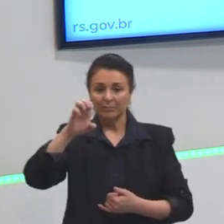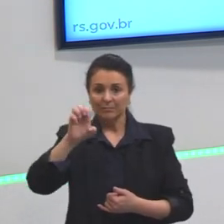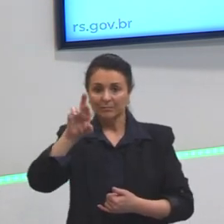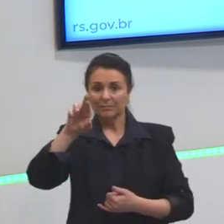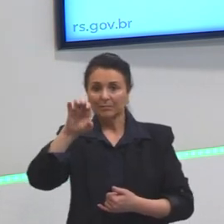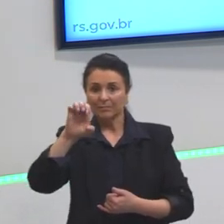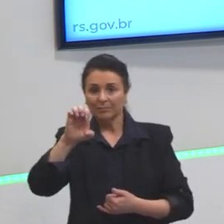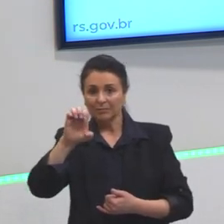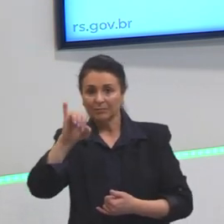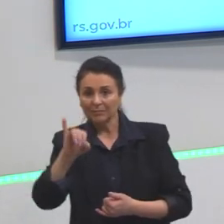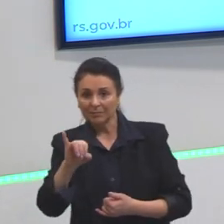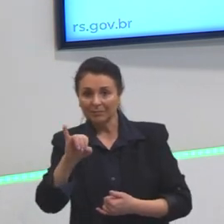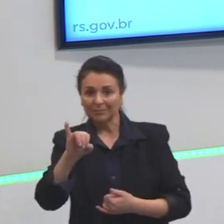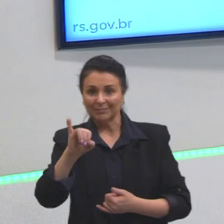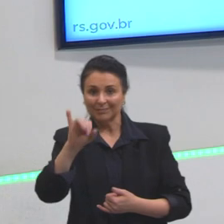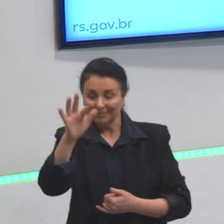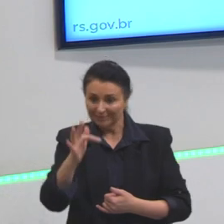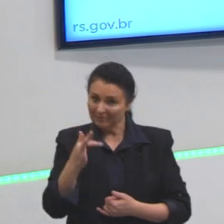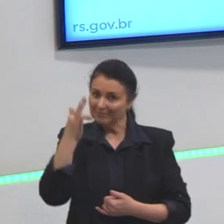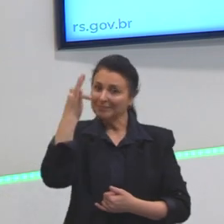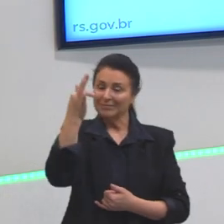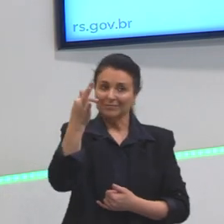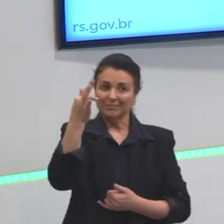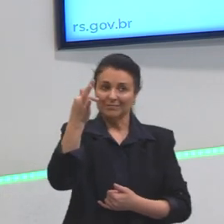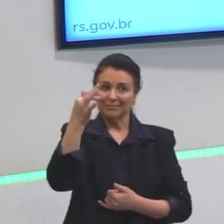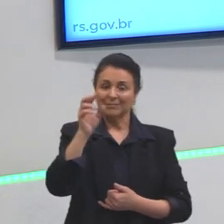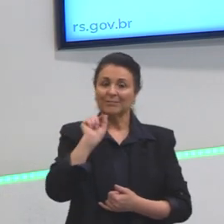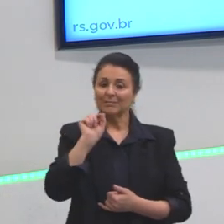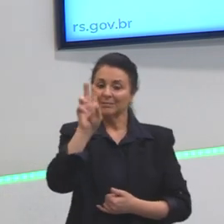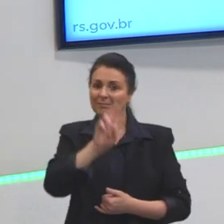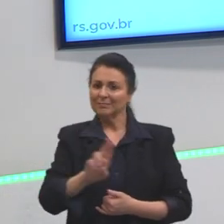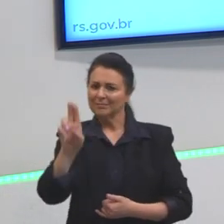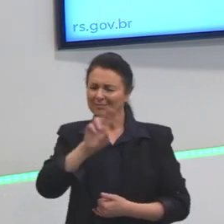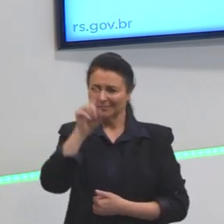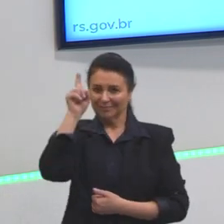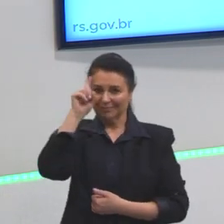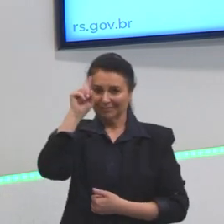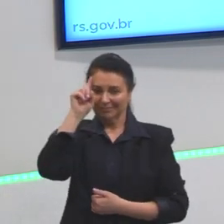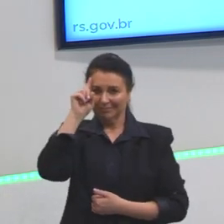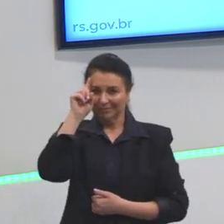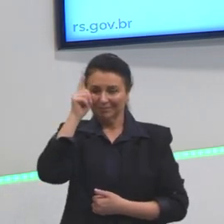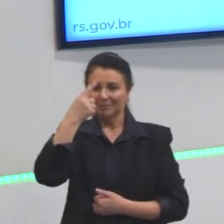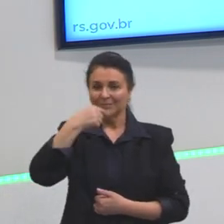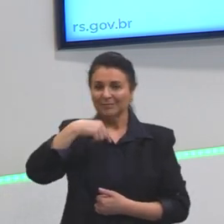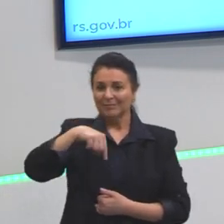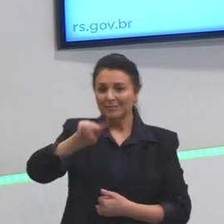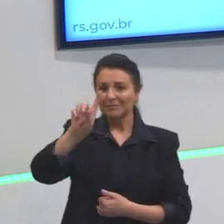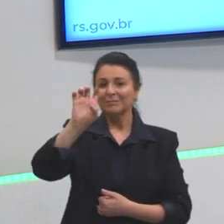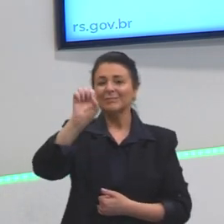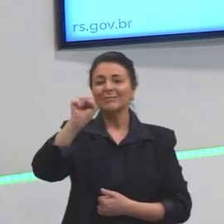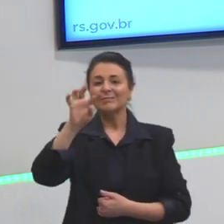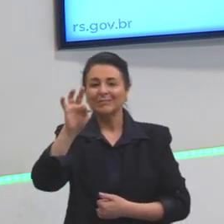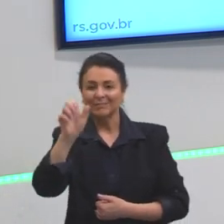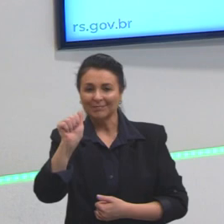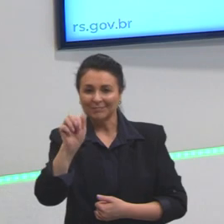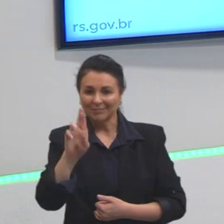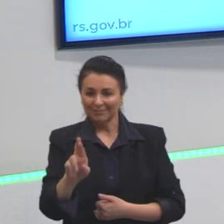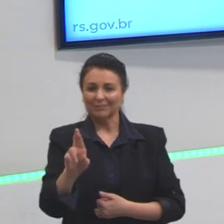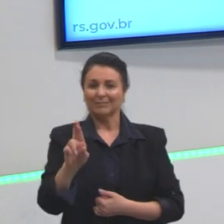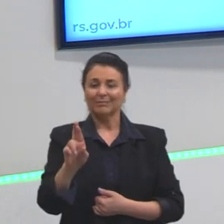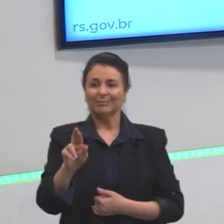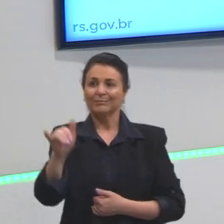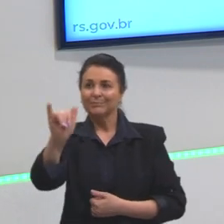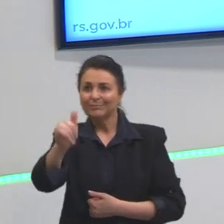forma correta de nós utilizarmos o futuro mas o que que nós usamos no nosso dia-a-dia nós usamos eu vou estar a